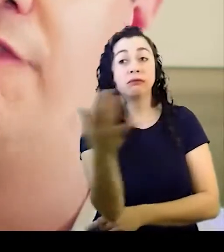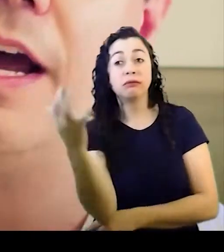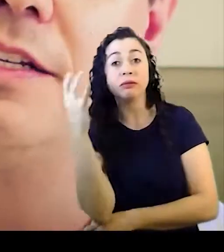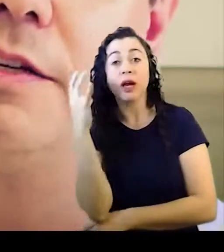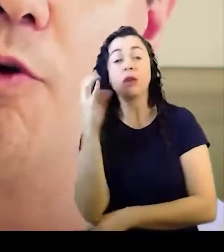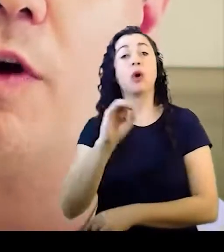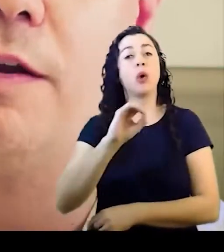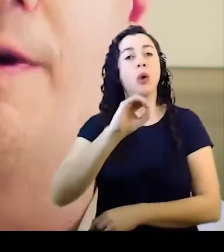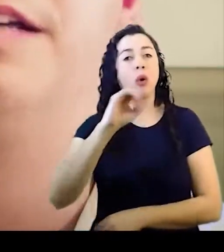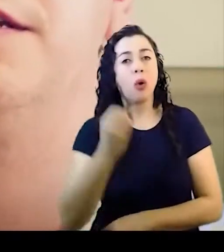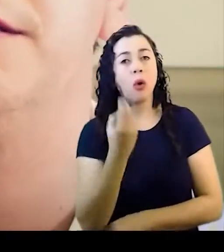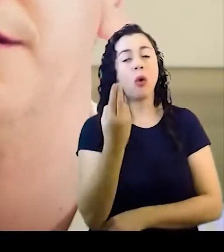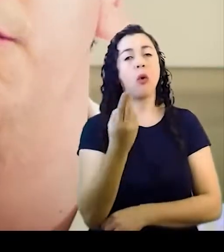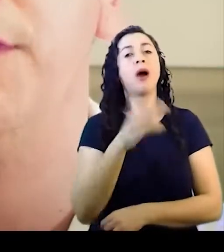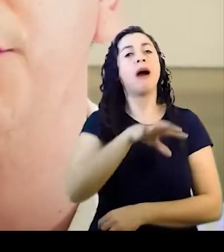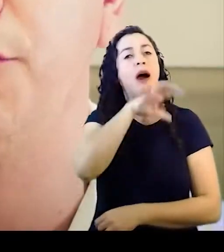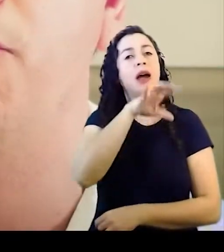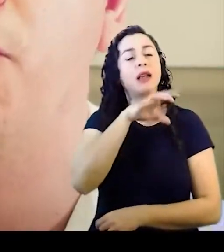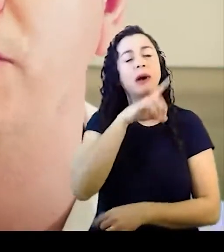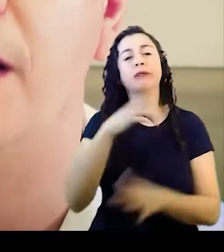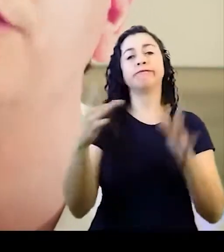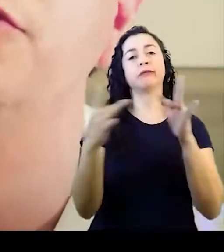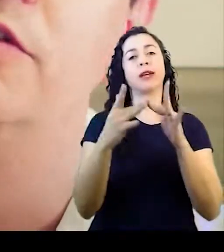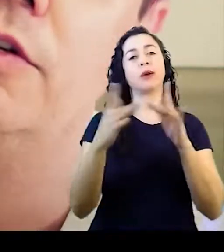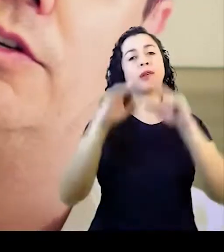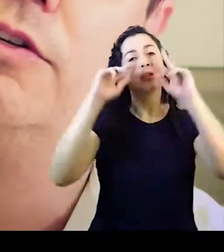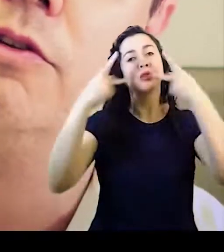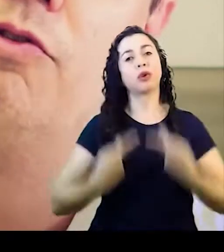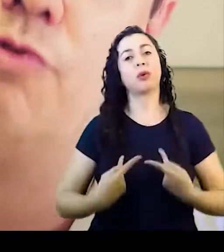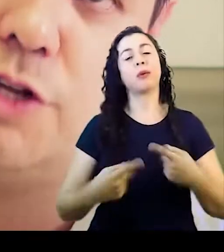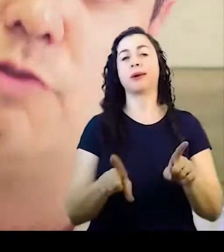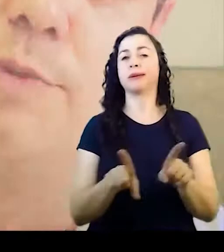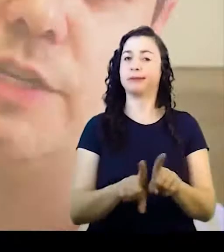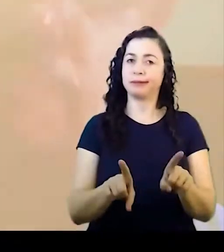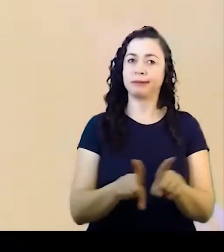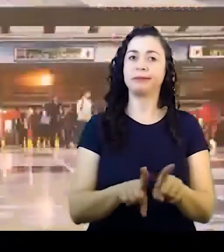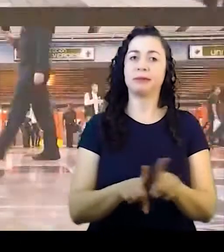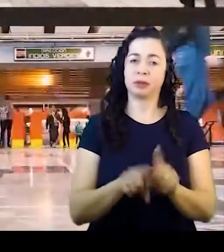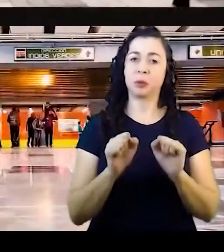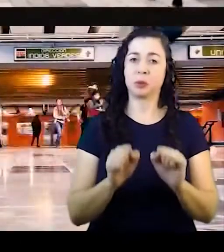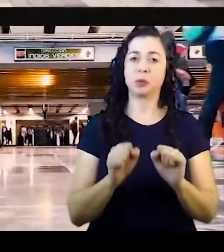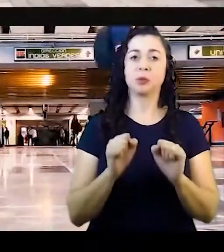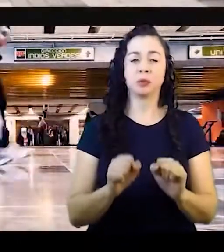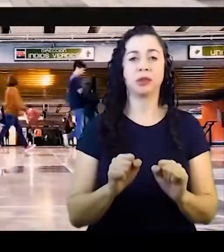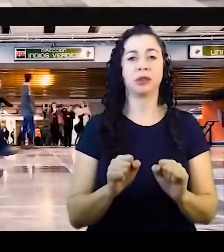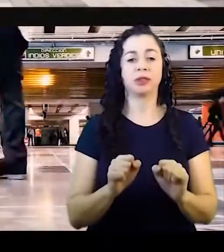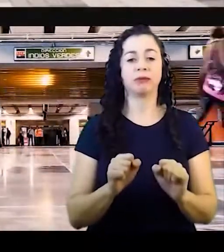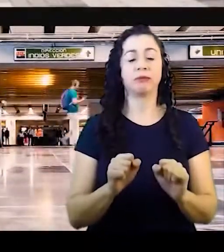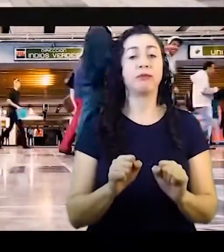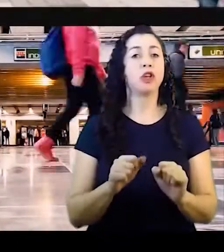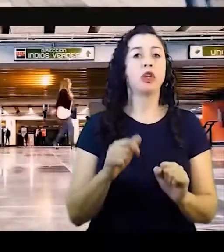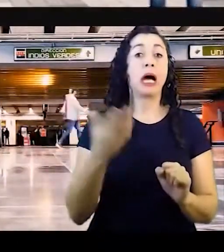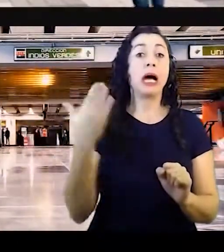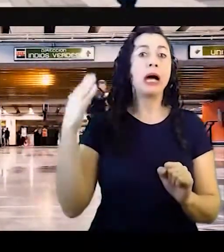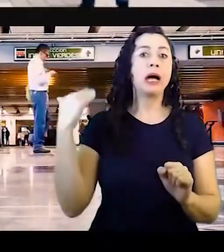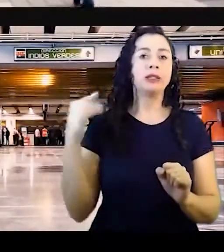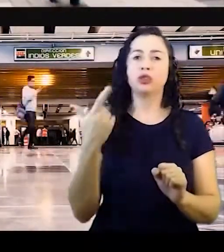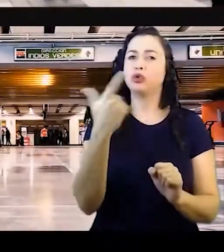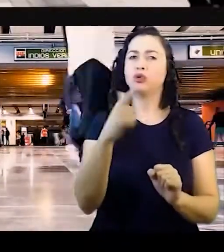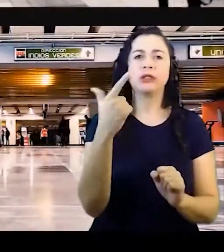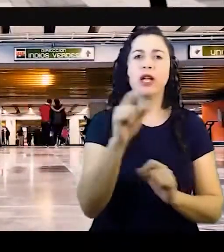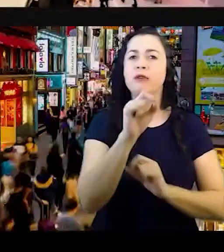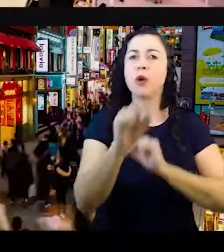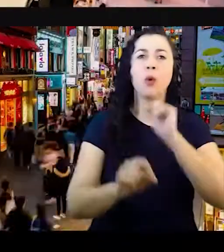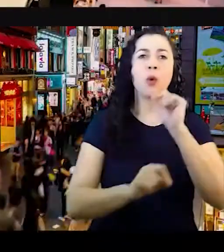ambiente silvestre ou animais que estão em íntimo contato com o ser humano. E a gente não teve nunca antes uma facilidade